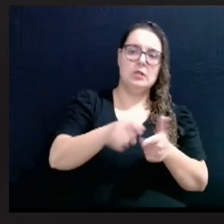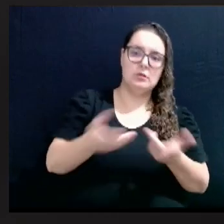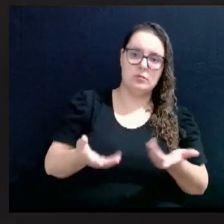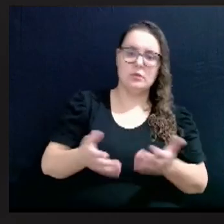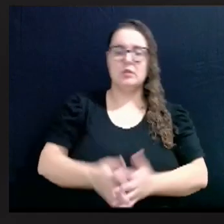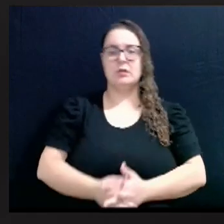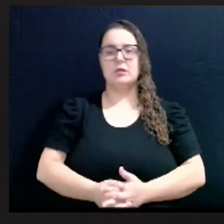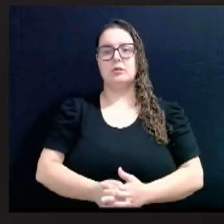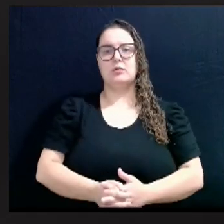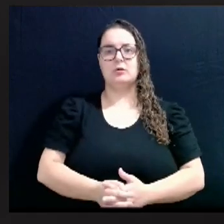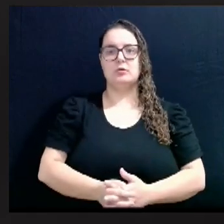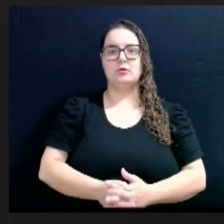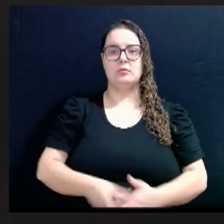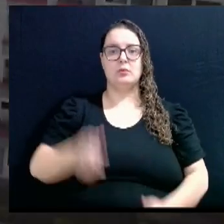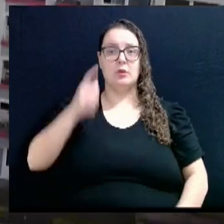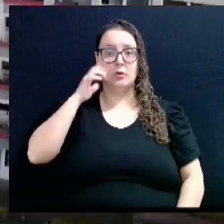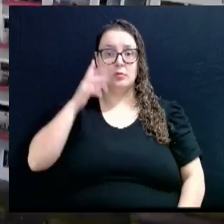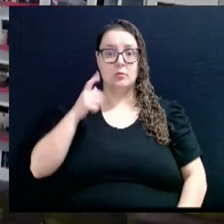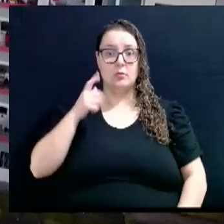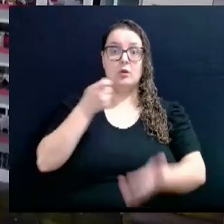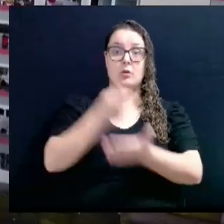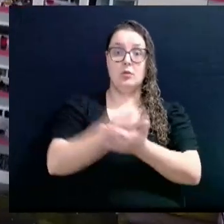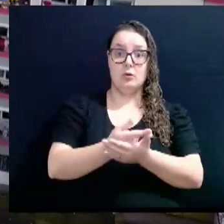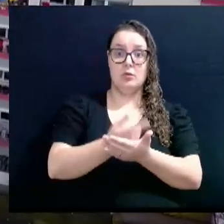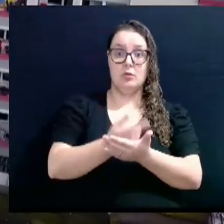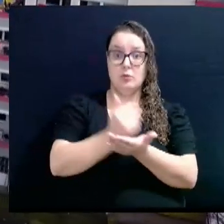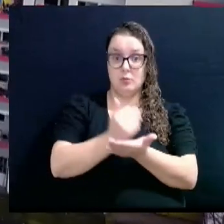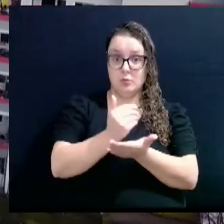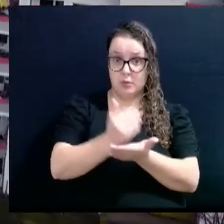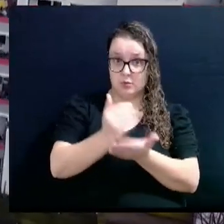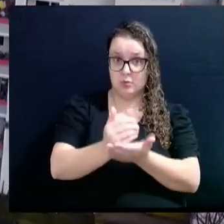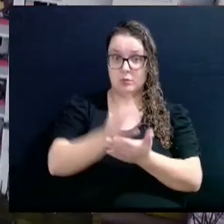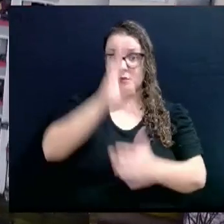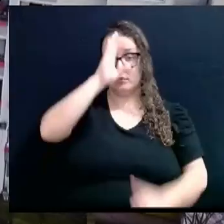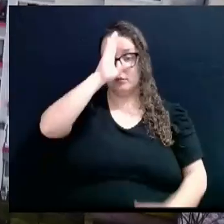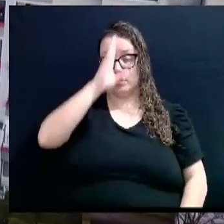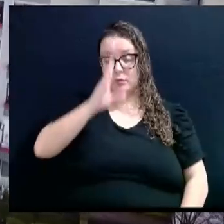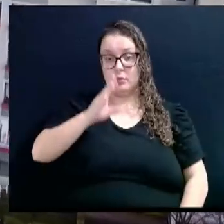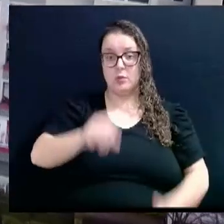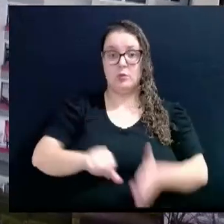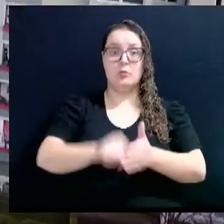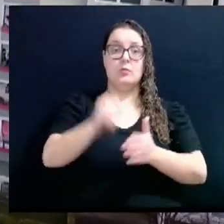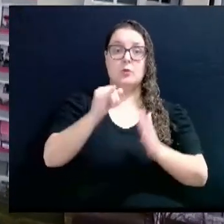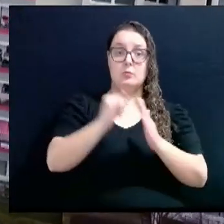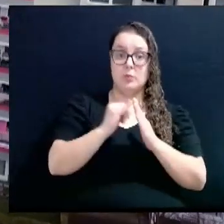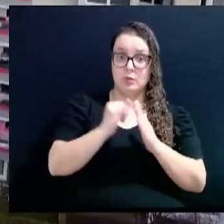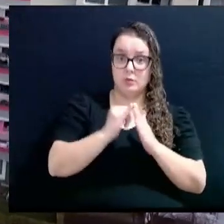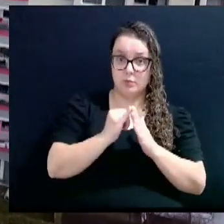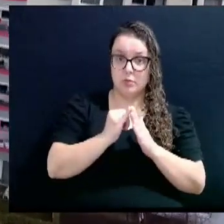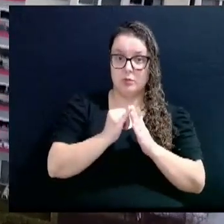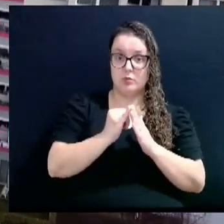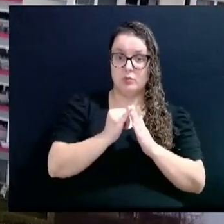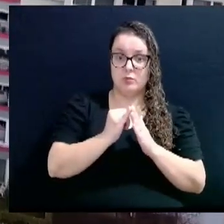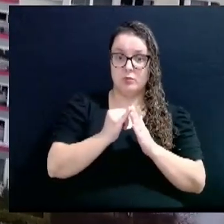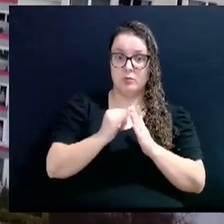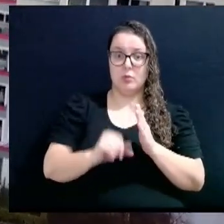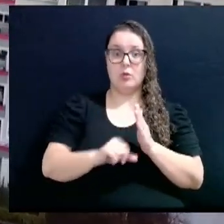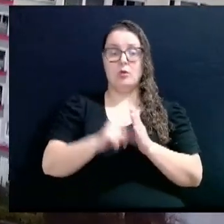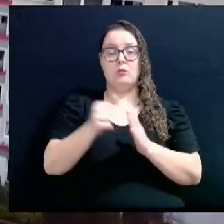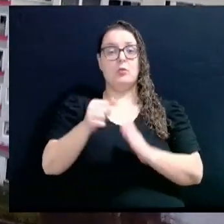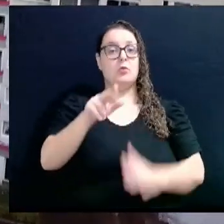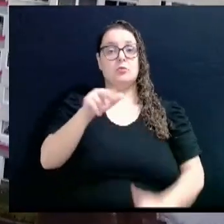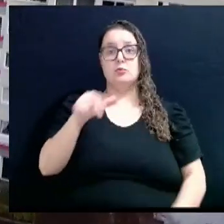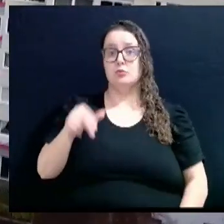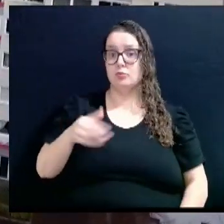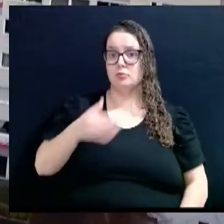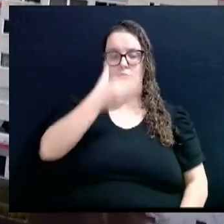pensa em comprar e financiar, principalmente seu primeiro imóvel. O primeiro imóvel a gente nunca esquece, tá? O